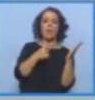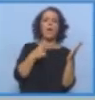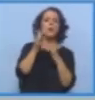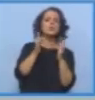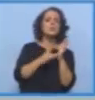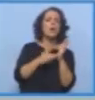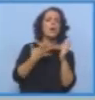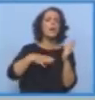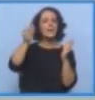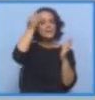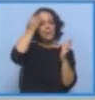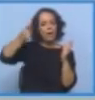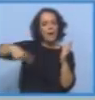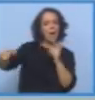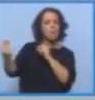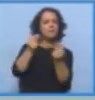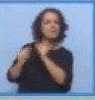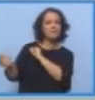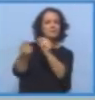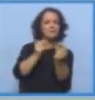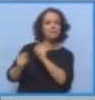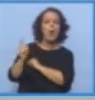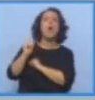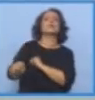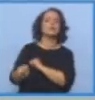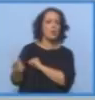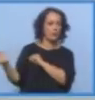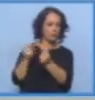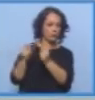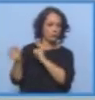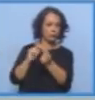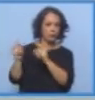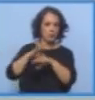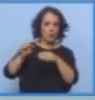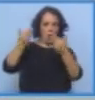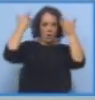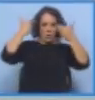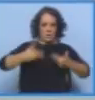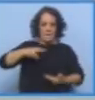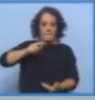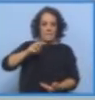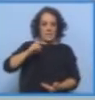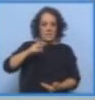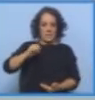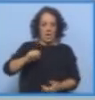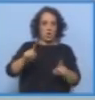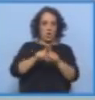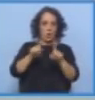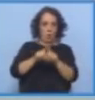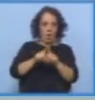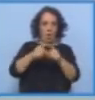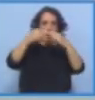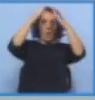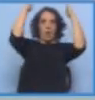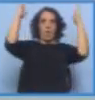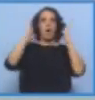os discípulos discutiam entre si. O que é que eles discutiam? Discutiam um Messias configurado à maneira de Jerusalém, todo